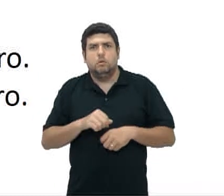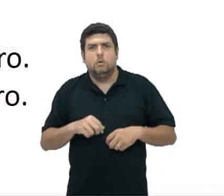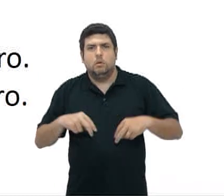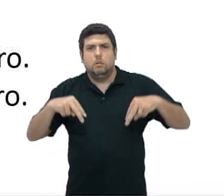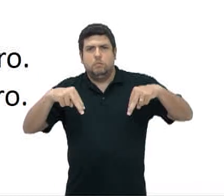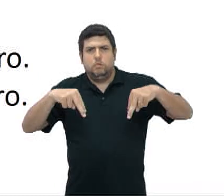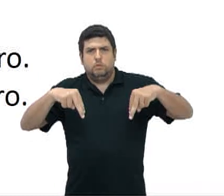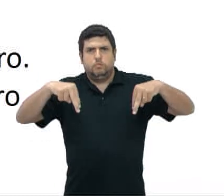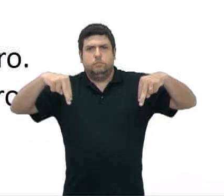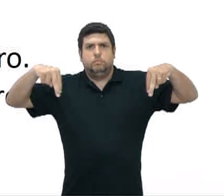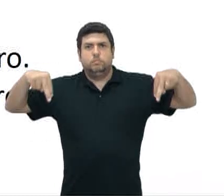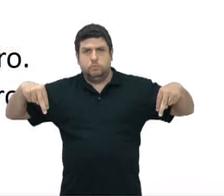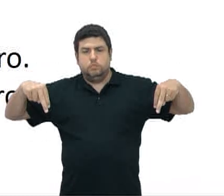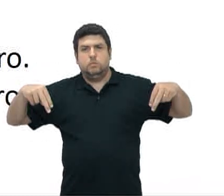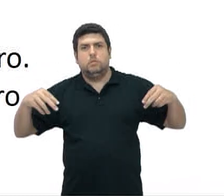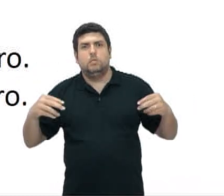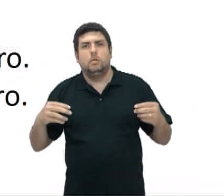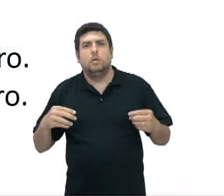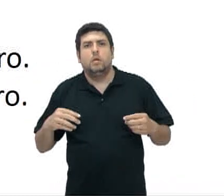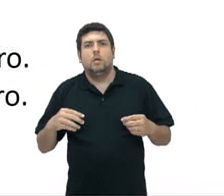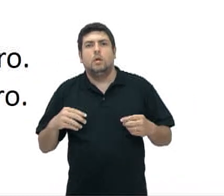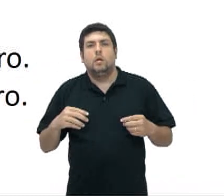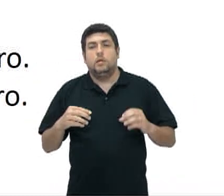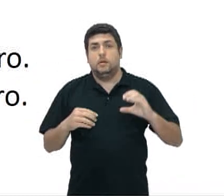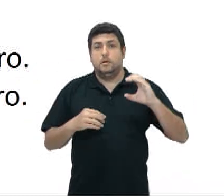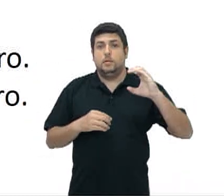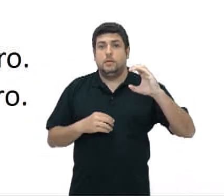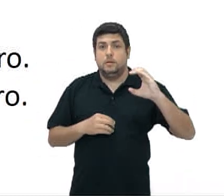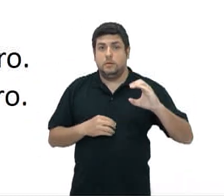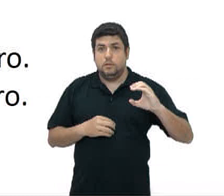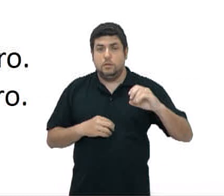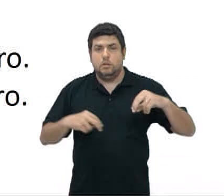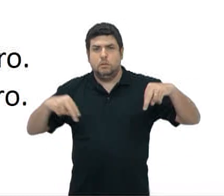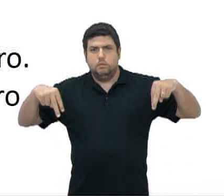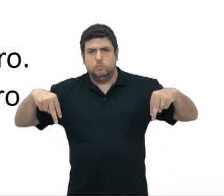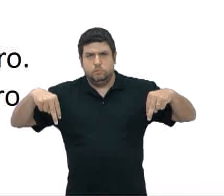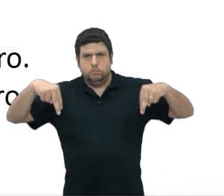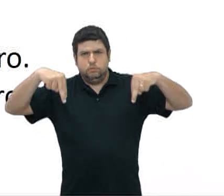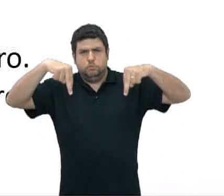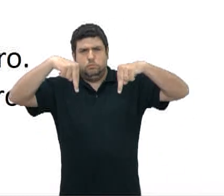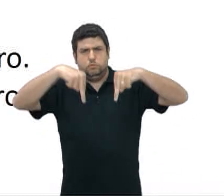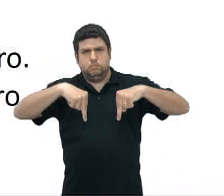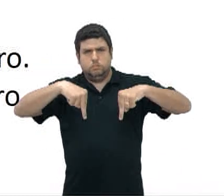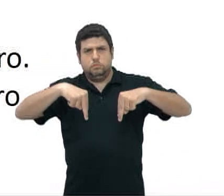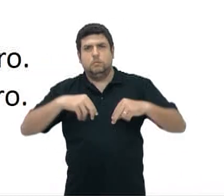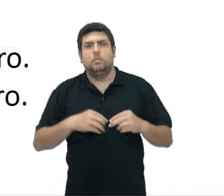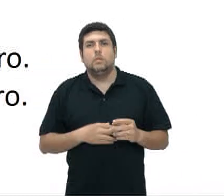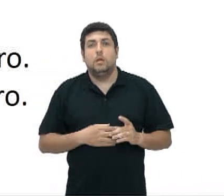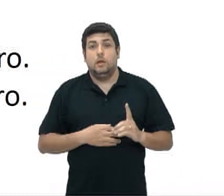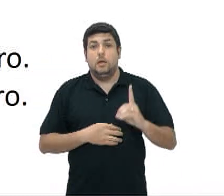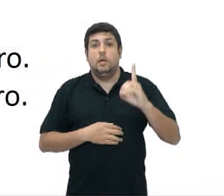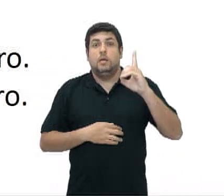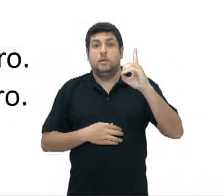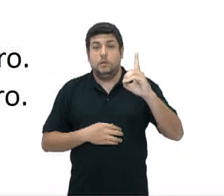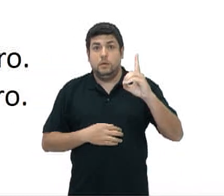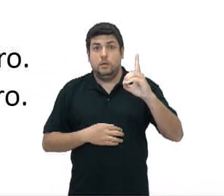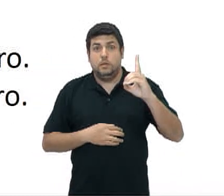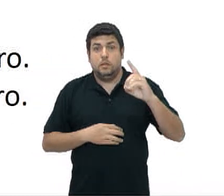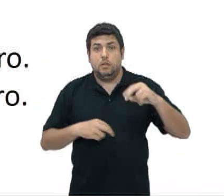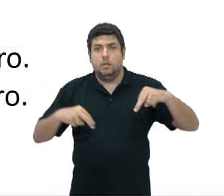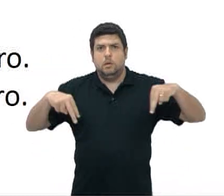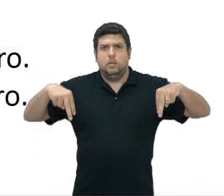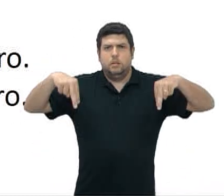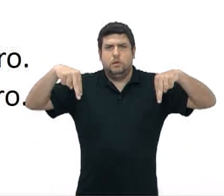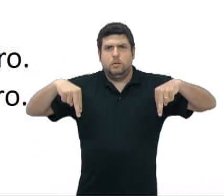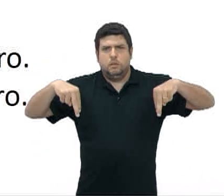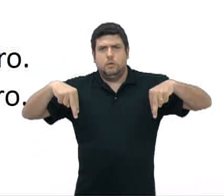distantes um do outro. C. Parados e mais pertos um do outro. D. Em movimento com